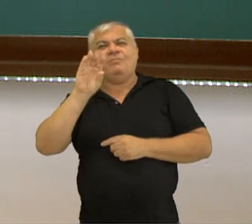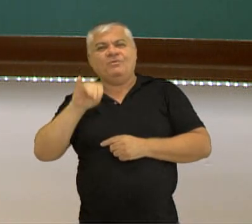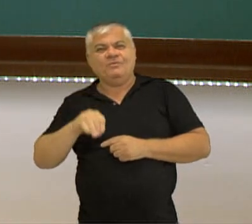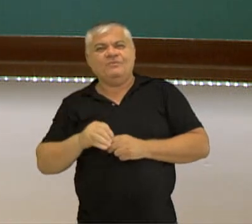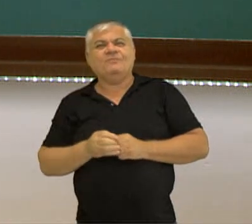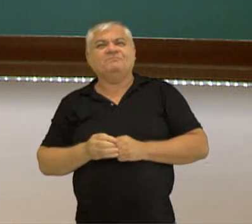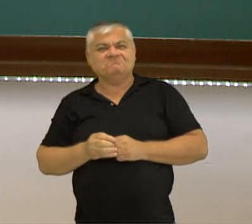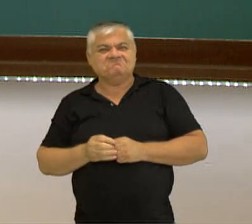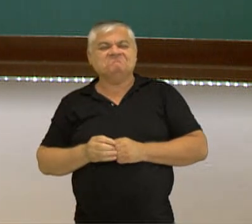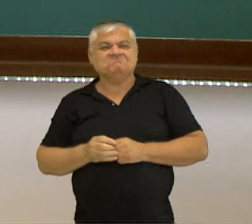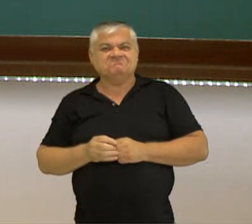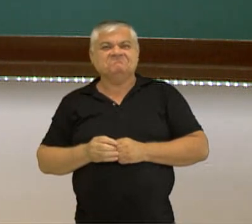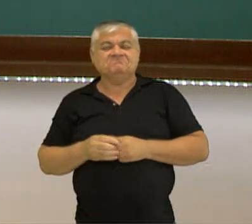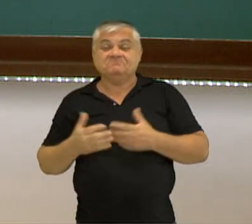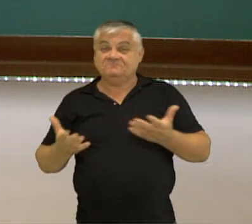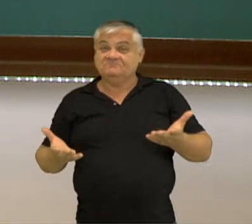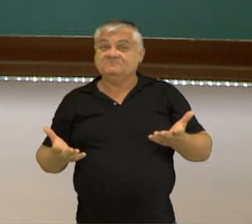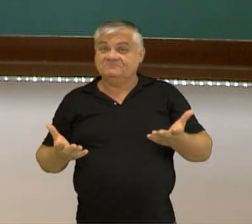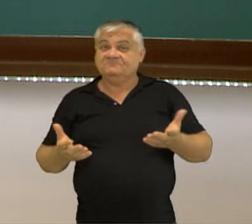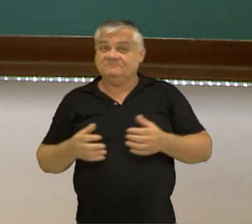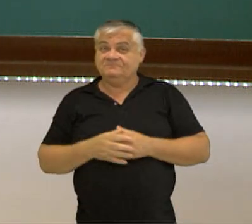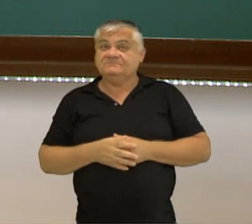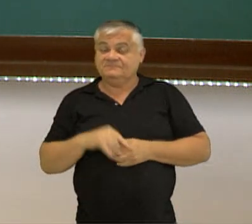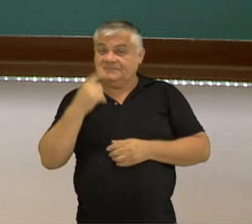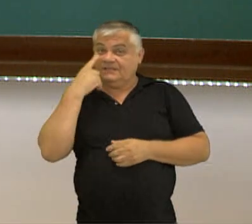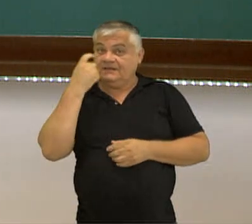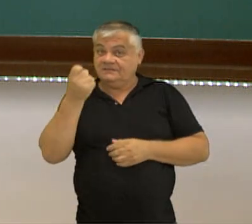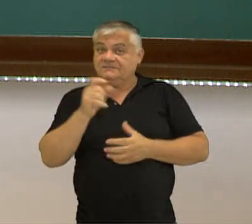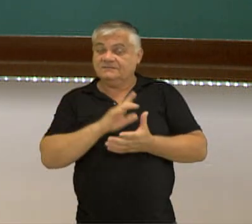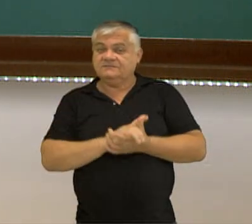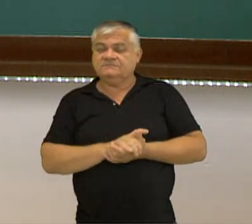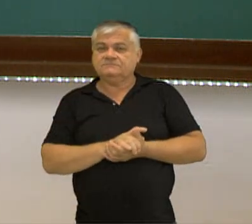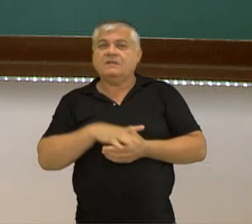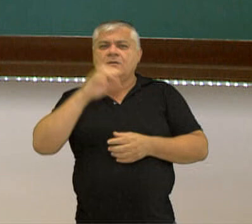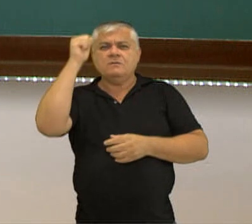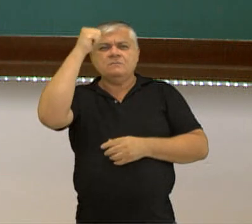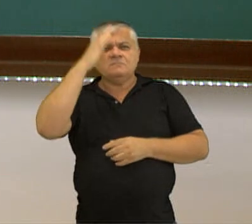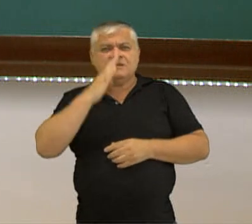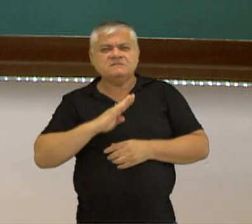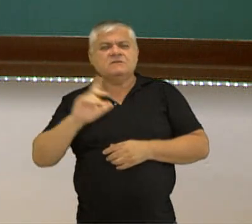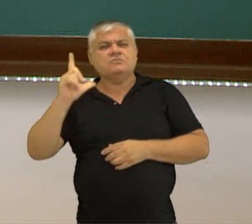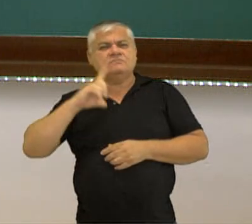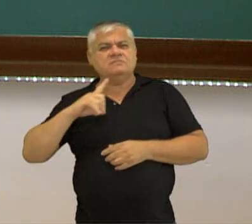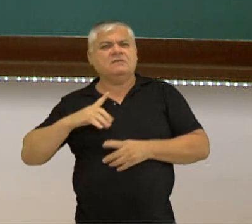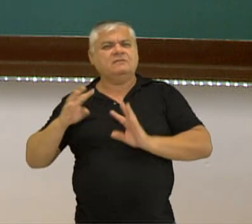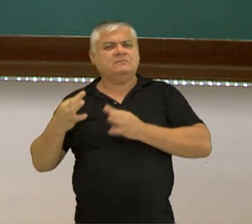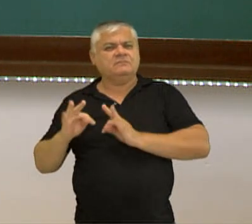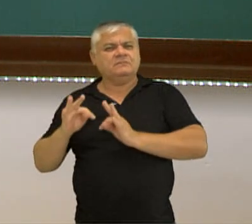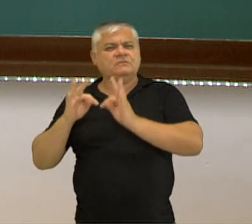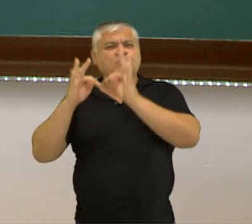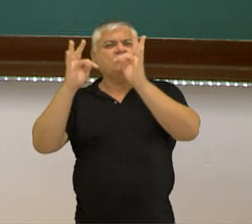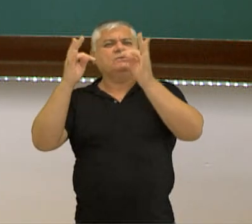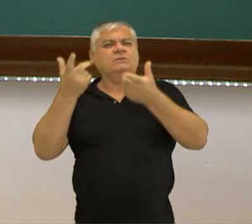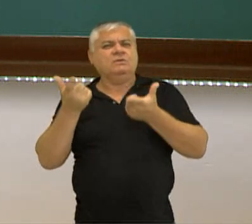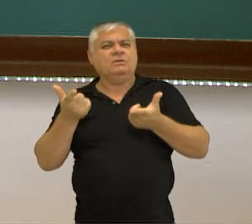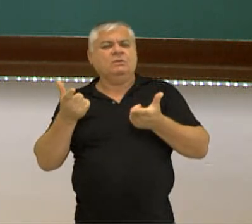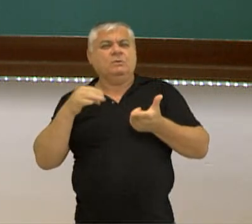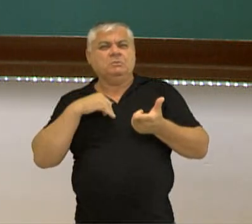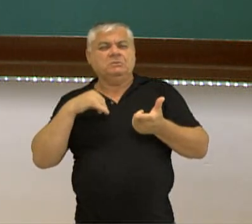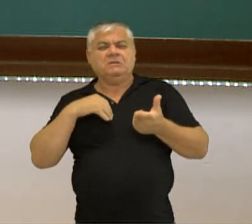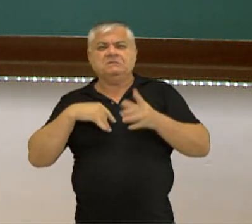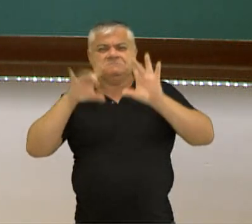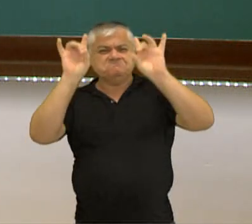dos minerais. Olha, gente, que interessante o que eu estou falando. O Brasil possui tecnologia de